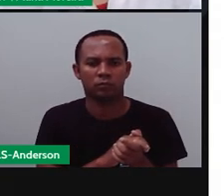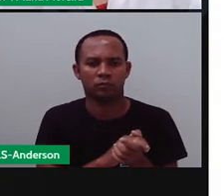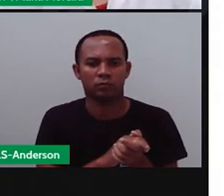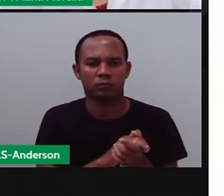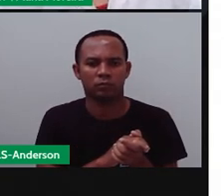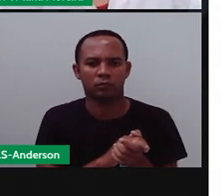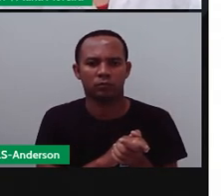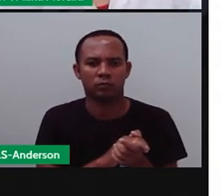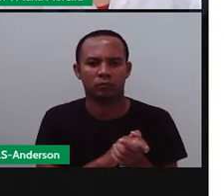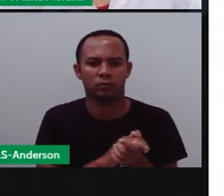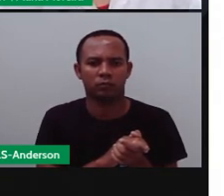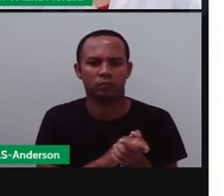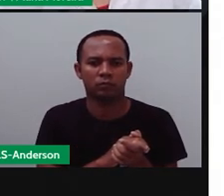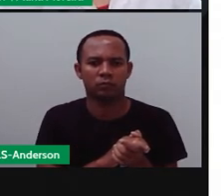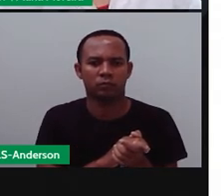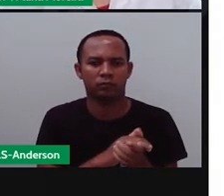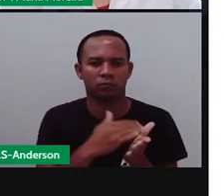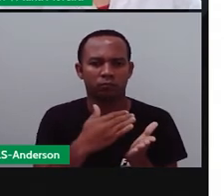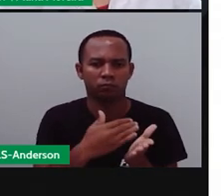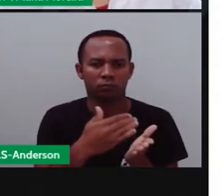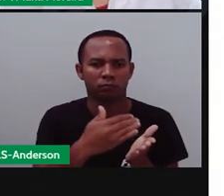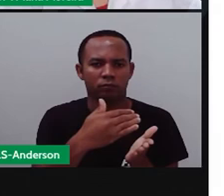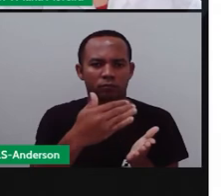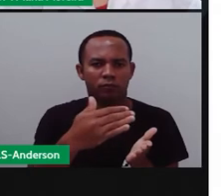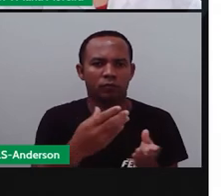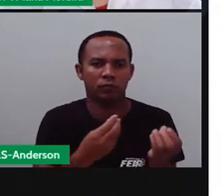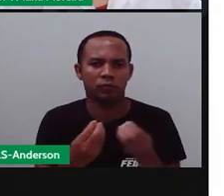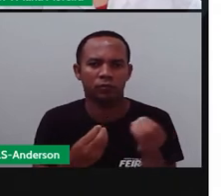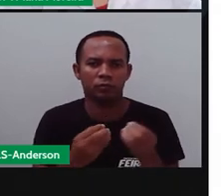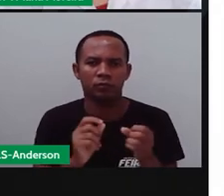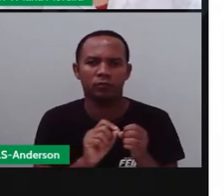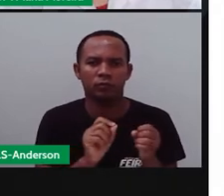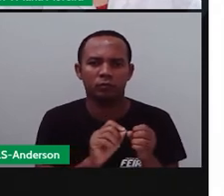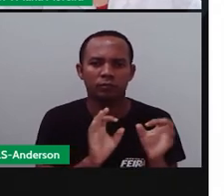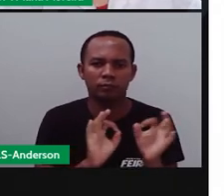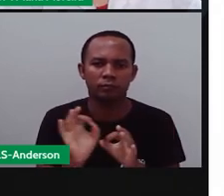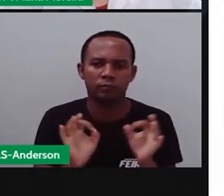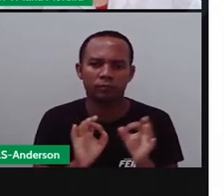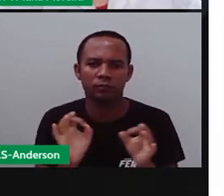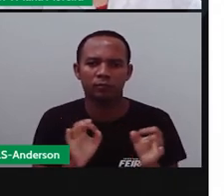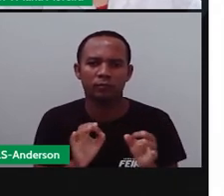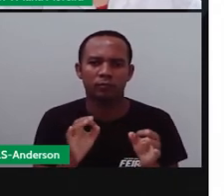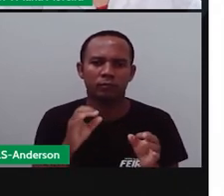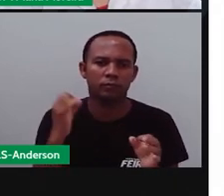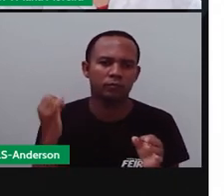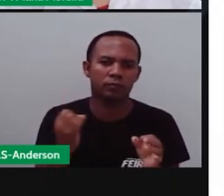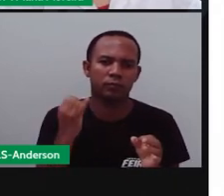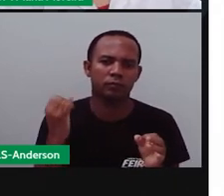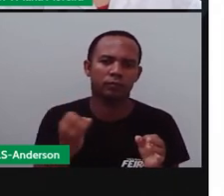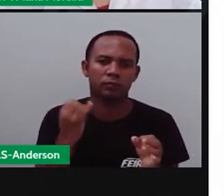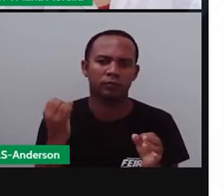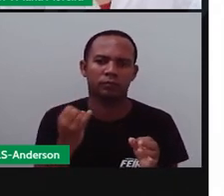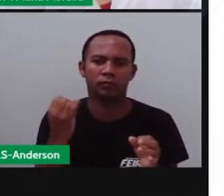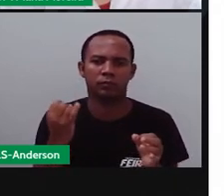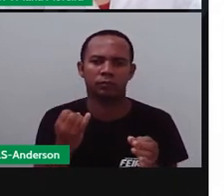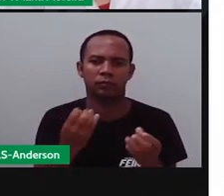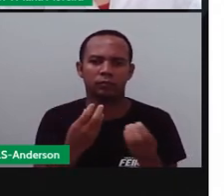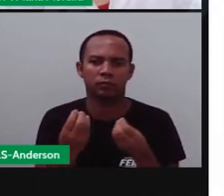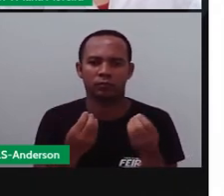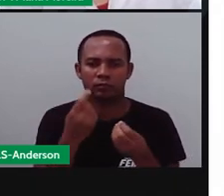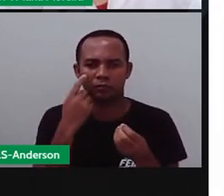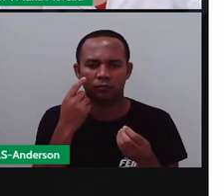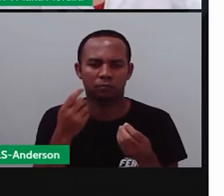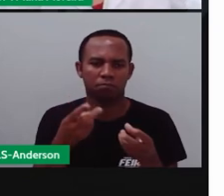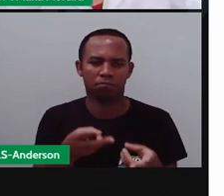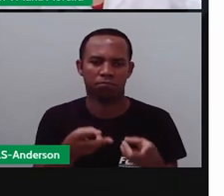Bom, essa parte do passo a passo indica a sequência dos procedimentos e a junção dos ingredientes a ser seguida para se